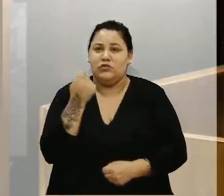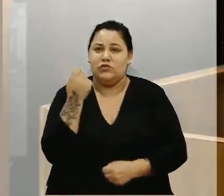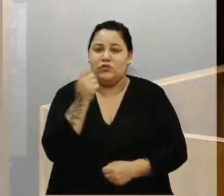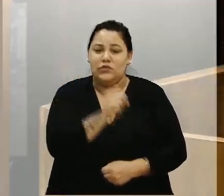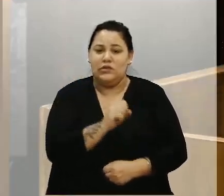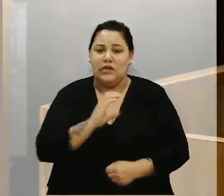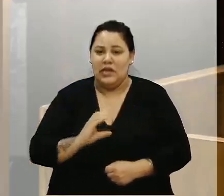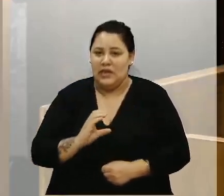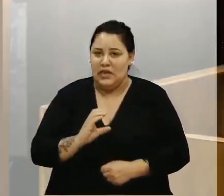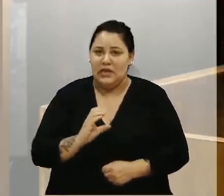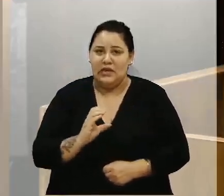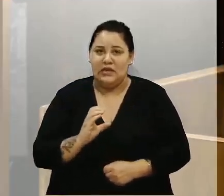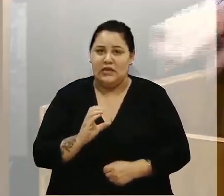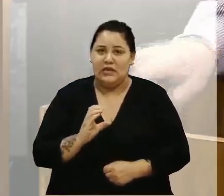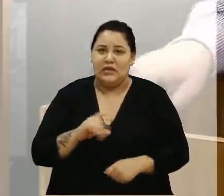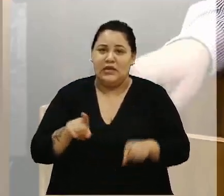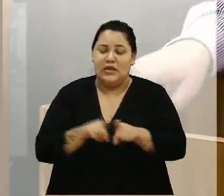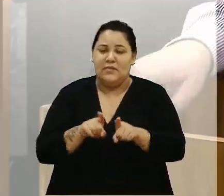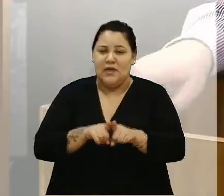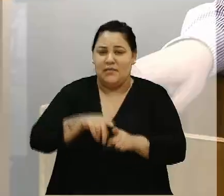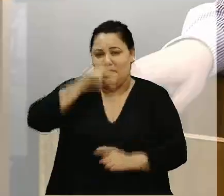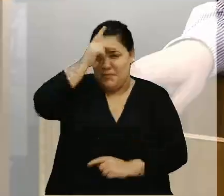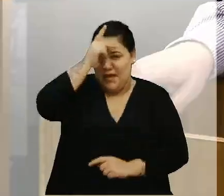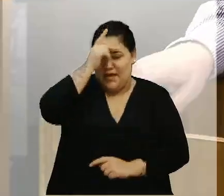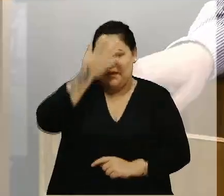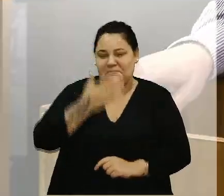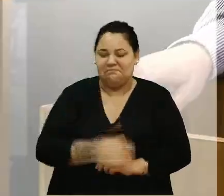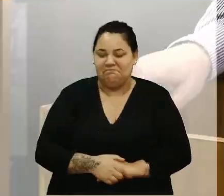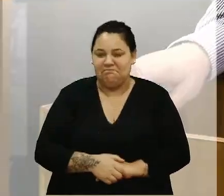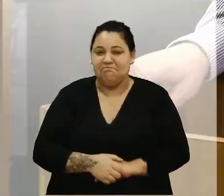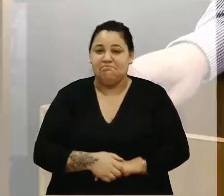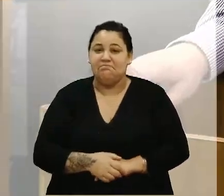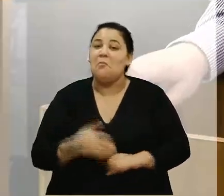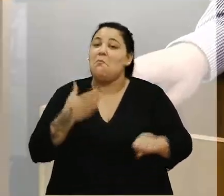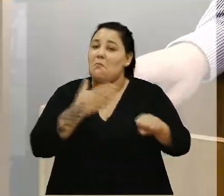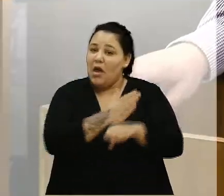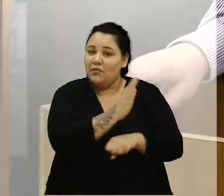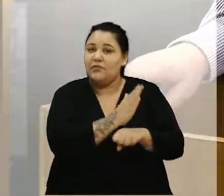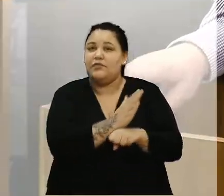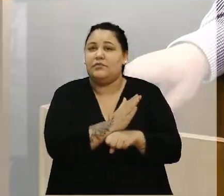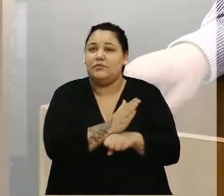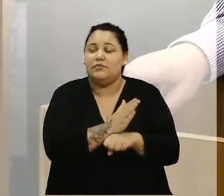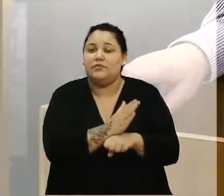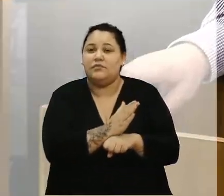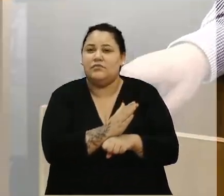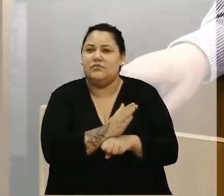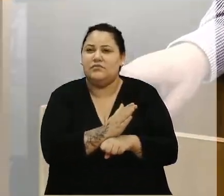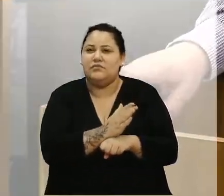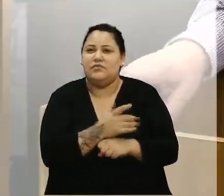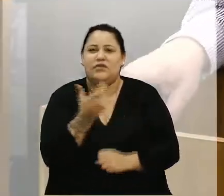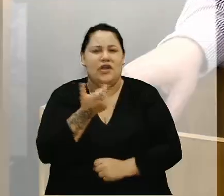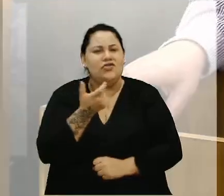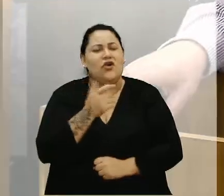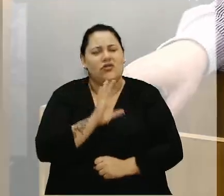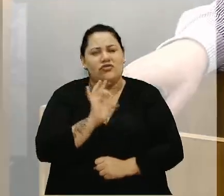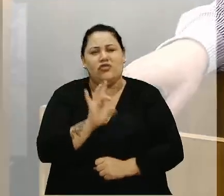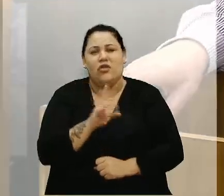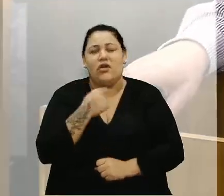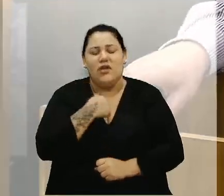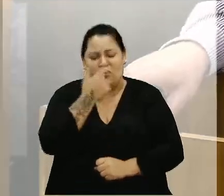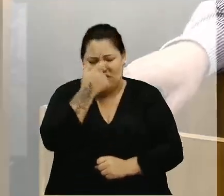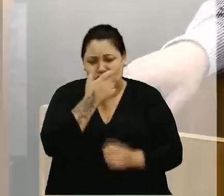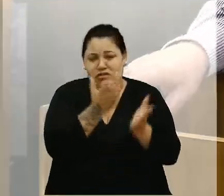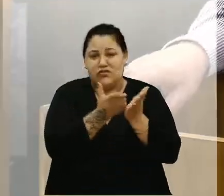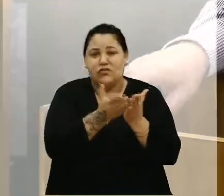Catarina e Paraná. Passou. Eu acho que um pouco não foi só sorte, acho que um pouco foi de estudo mesmo.